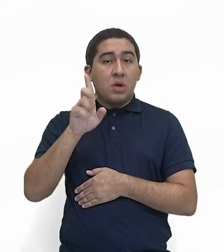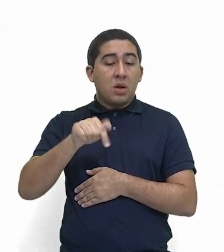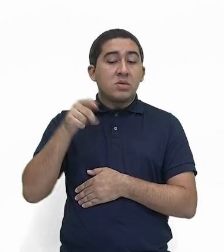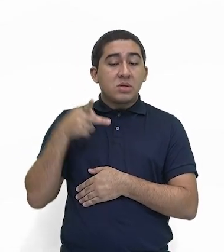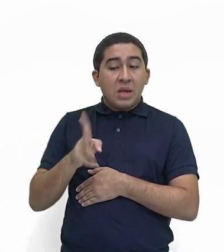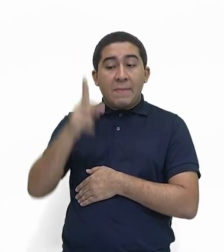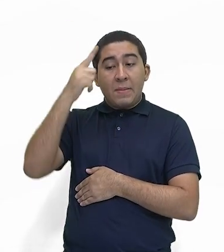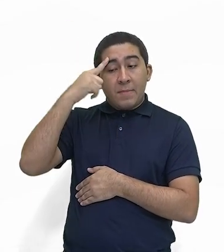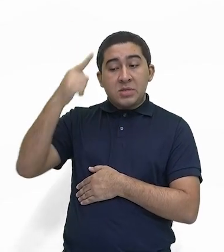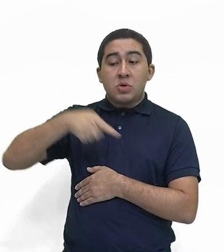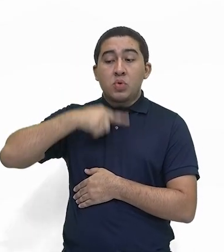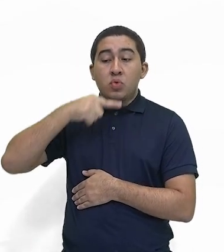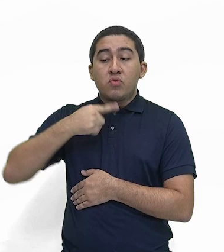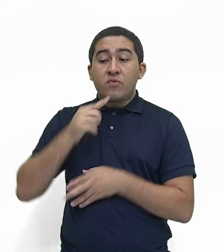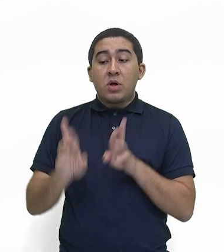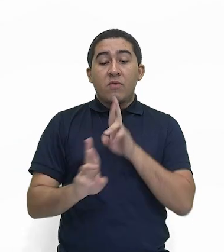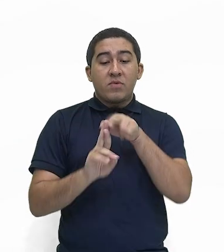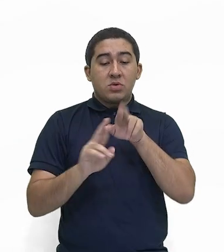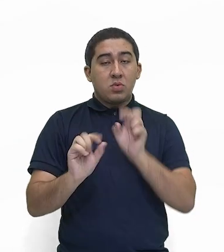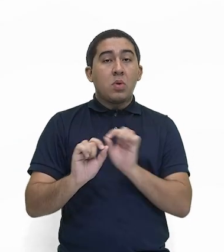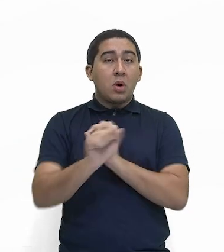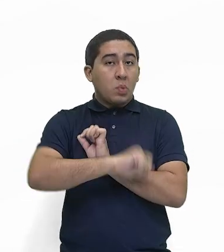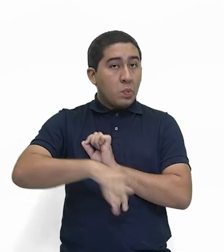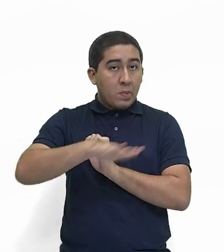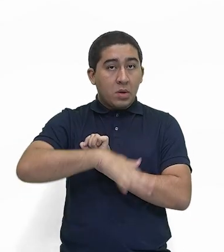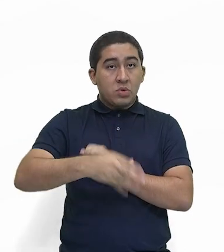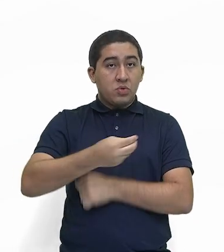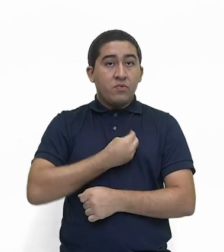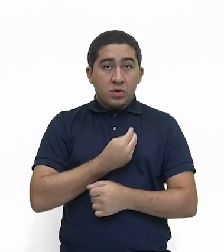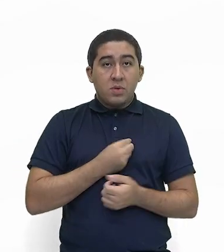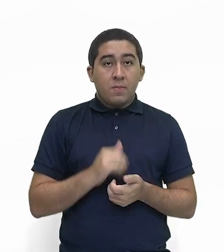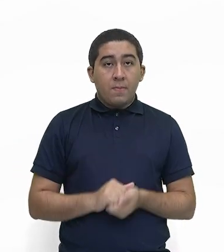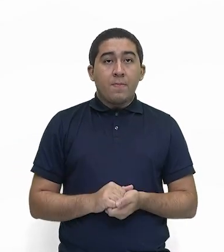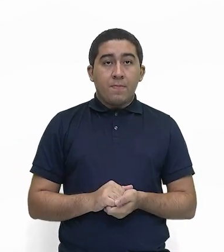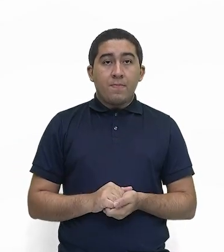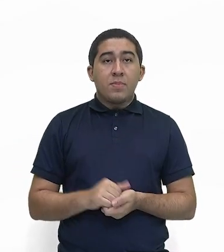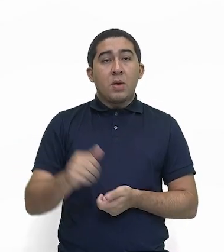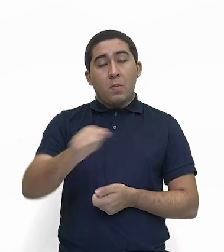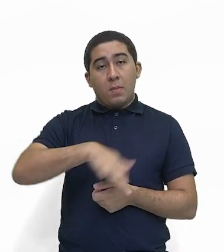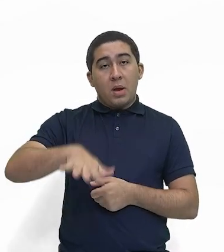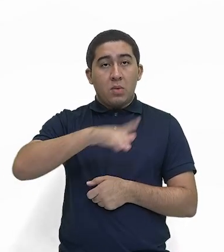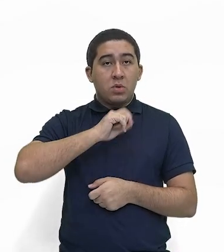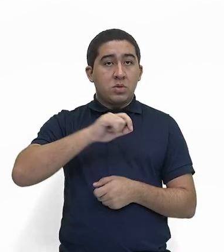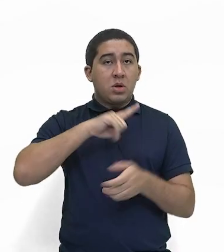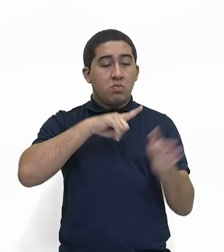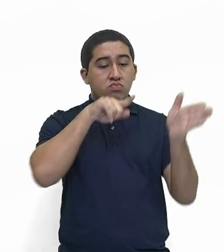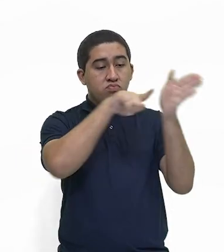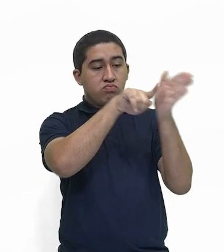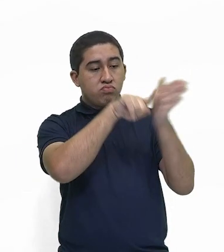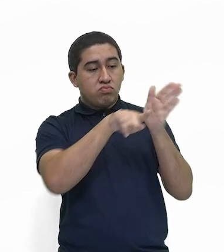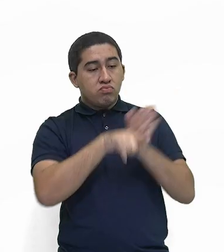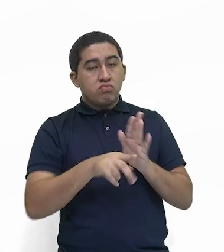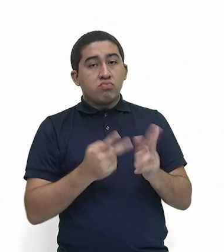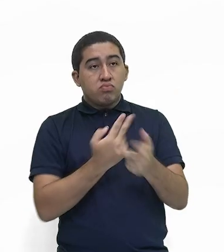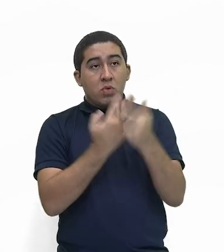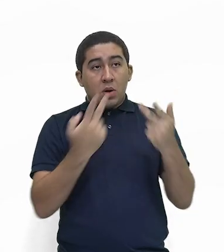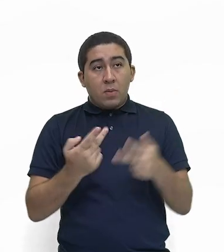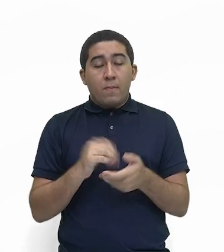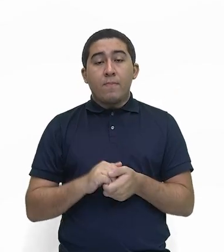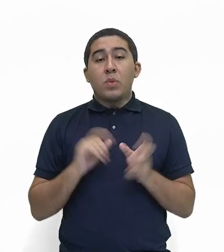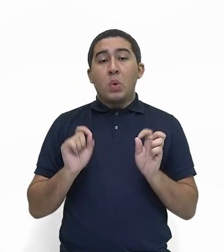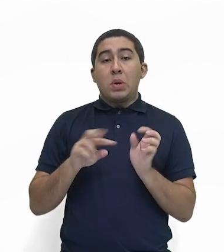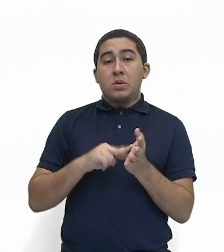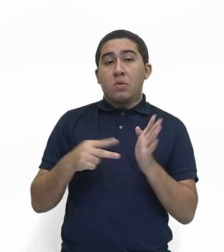indagadora, né? Ela indaga sobre a realidade. Então, é uma área que interroga, né? O que